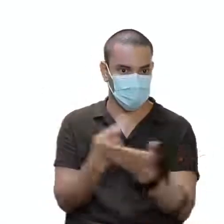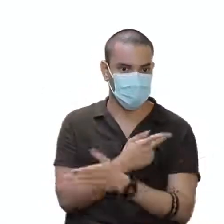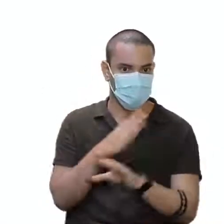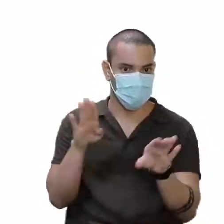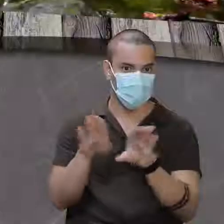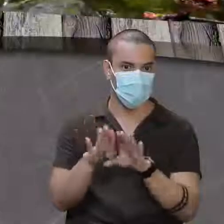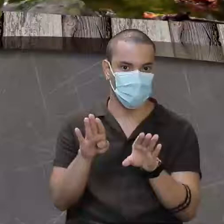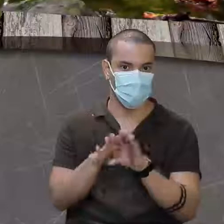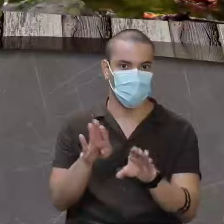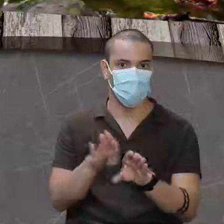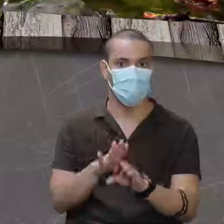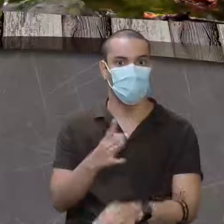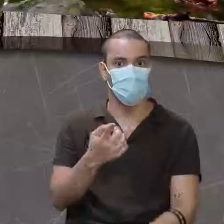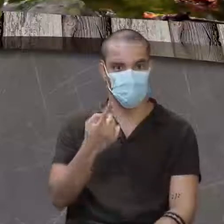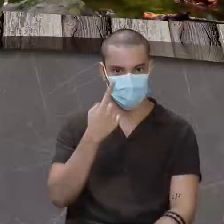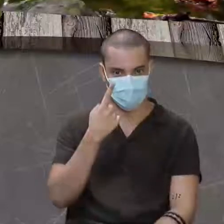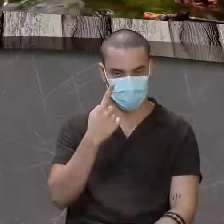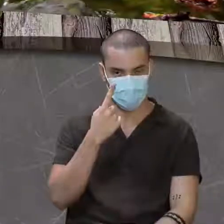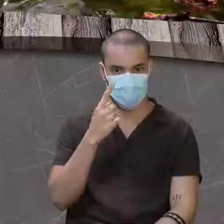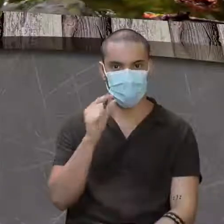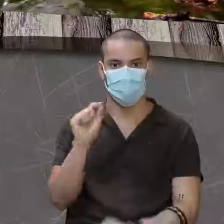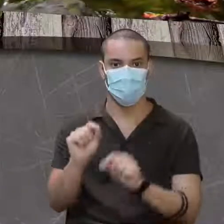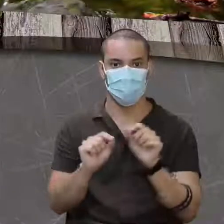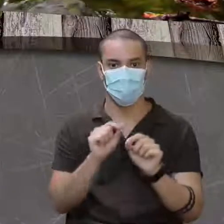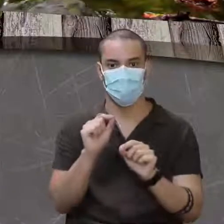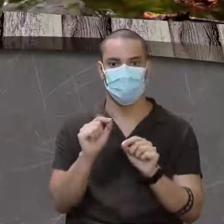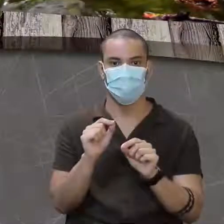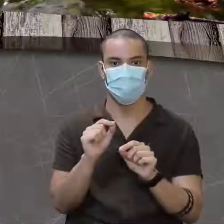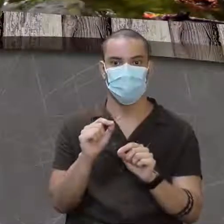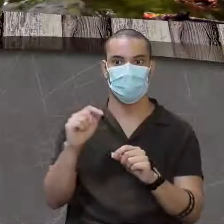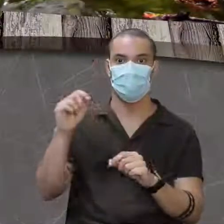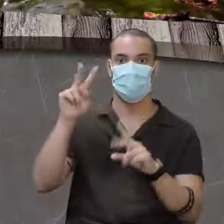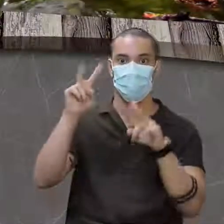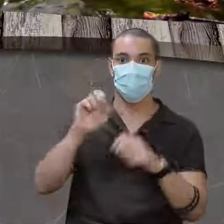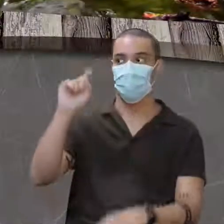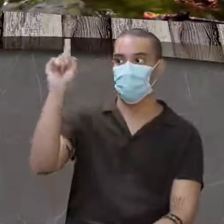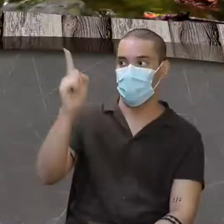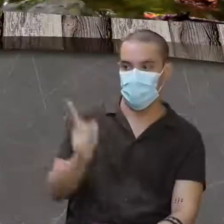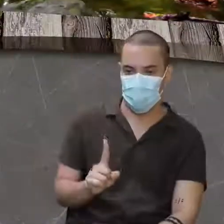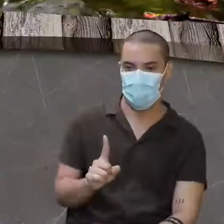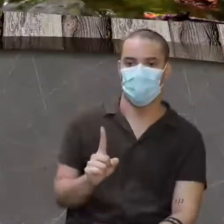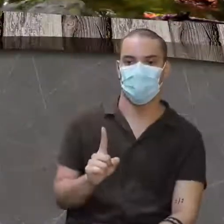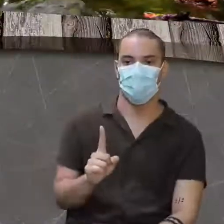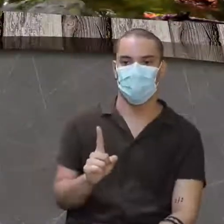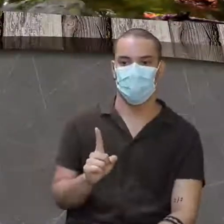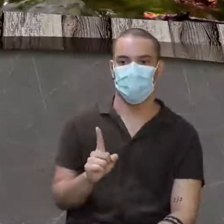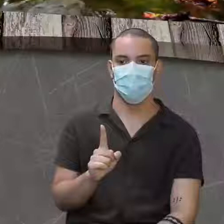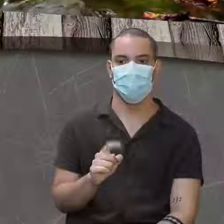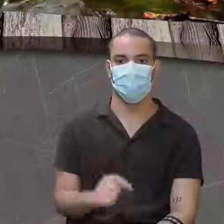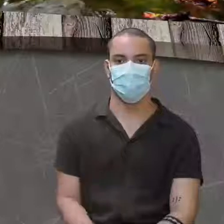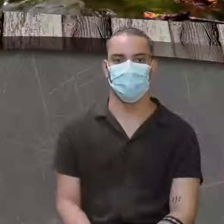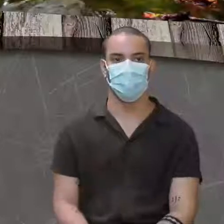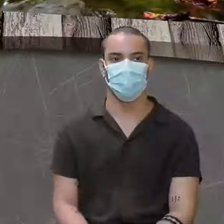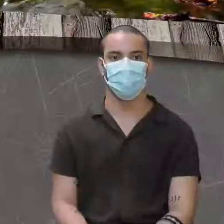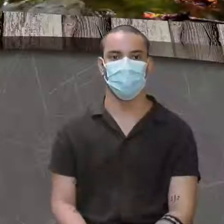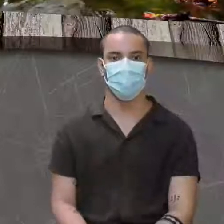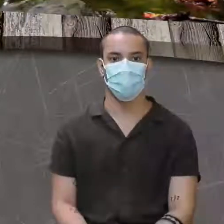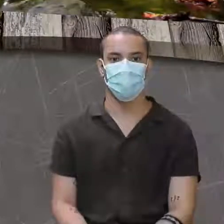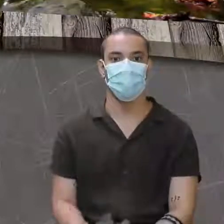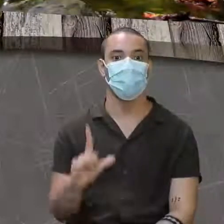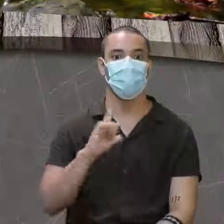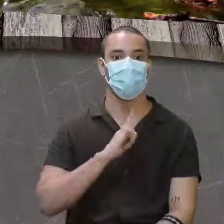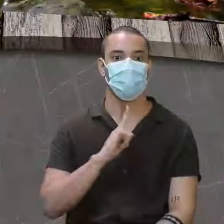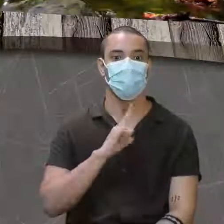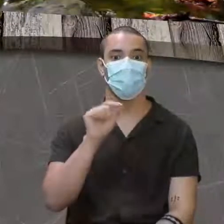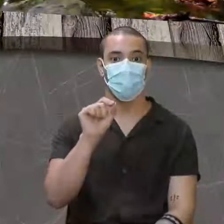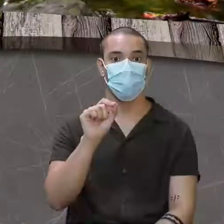por favor. Sabe o que acontece também com a questão dos raios, né? Tempestades? É que eles